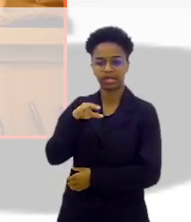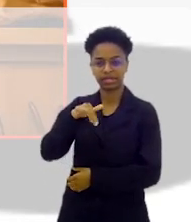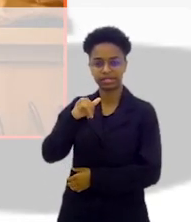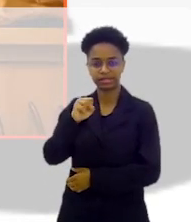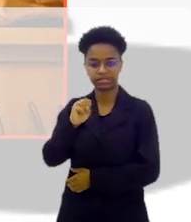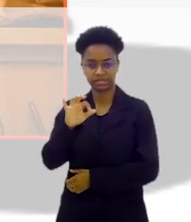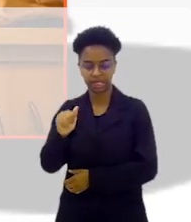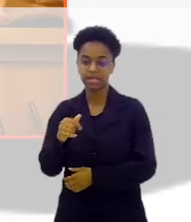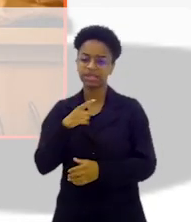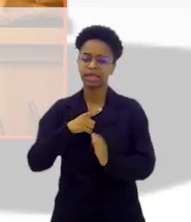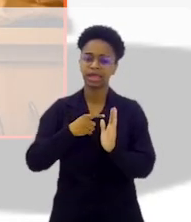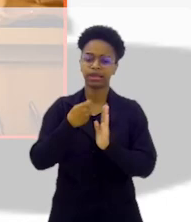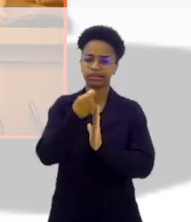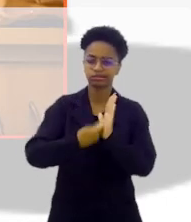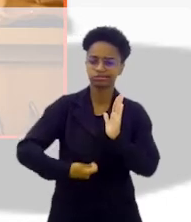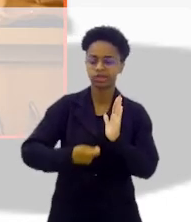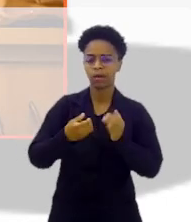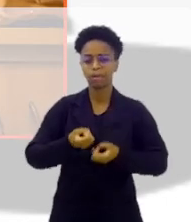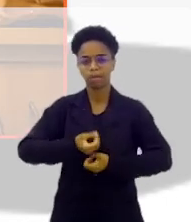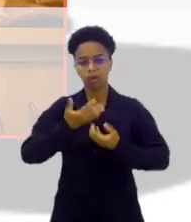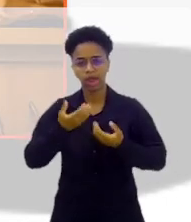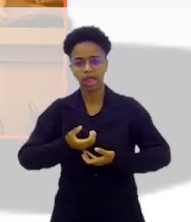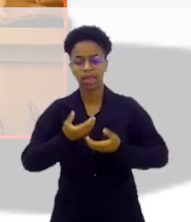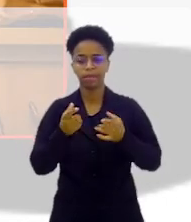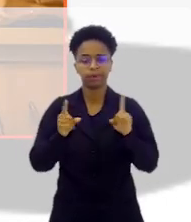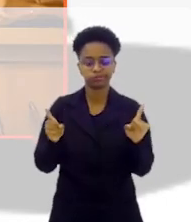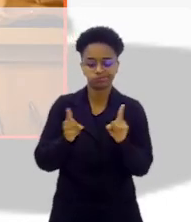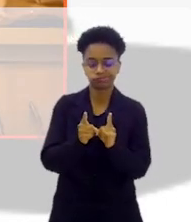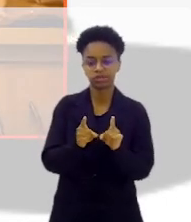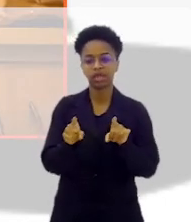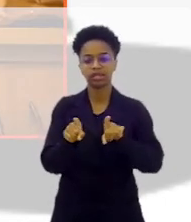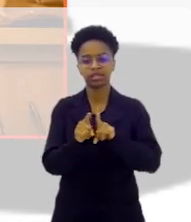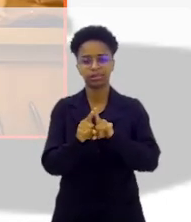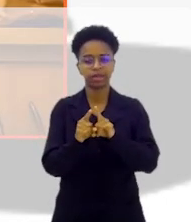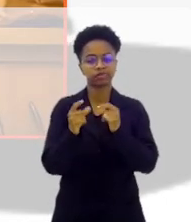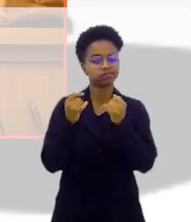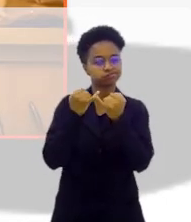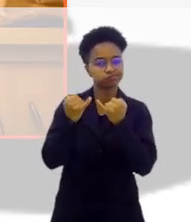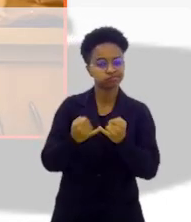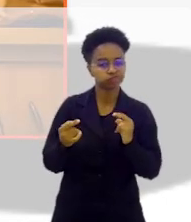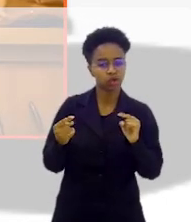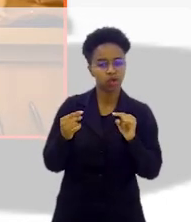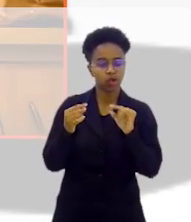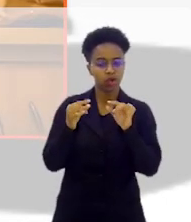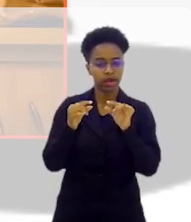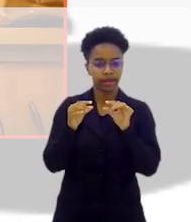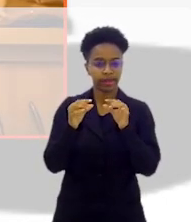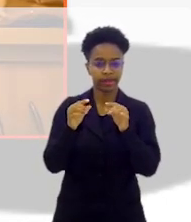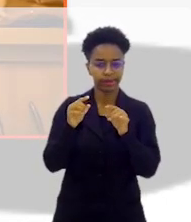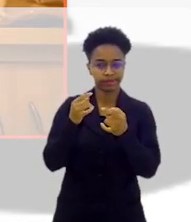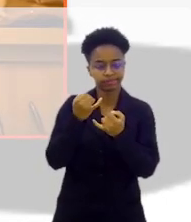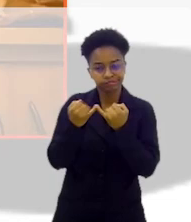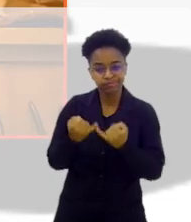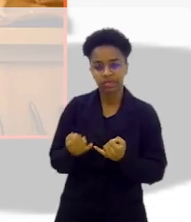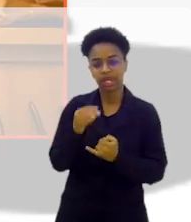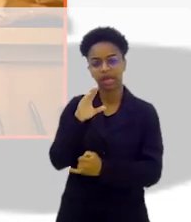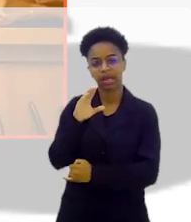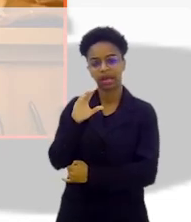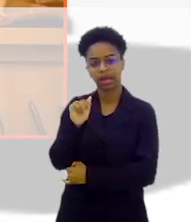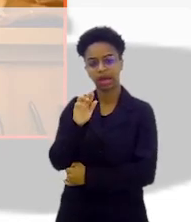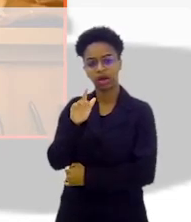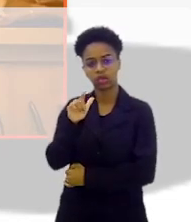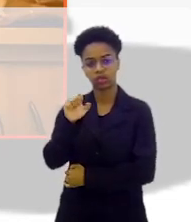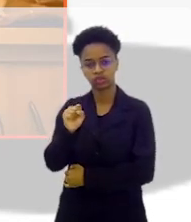poemas discursivos em prosa, praticamente ao estilo de alguns dos livros do Carlos Drummond de Andrade, e que